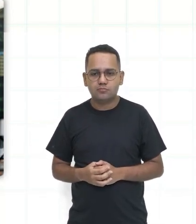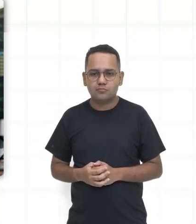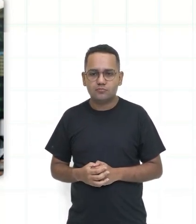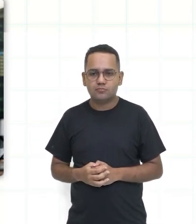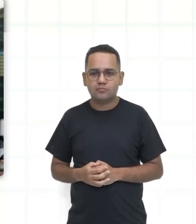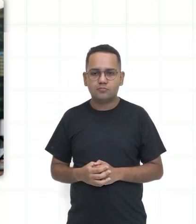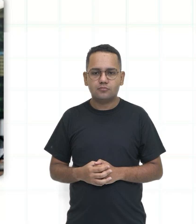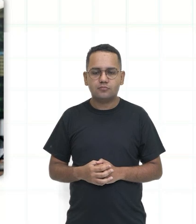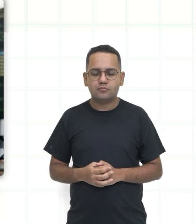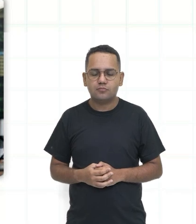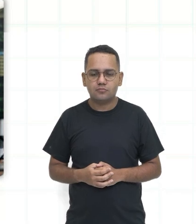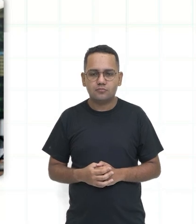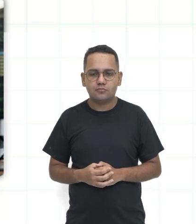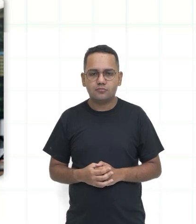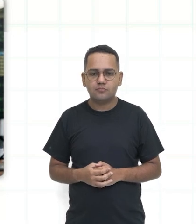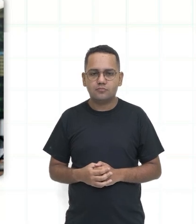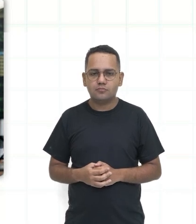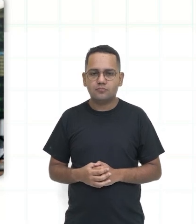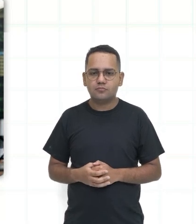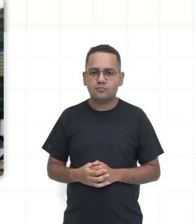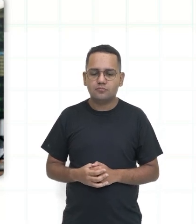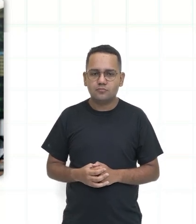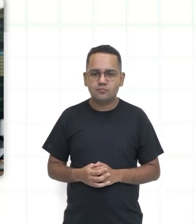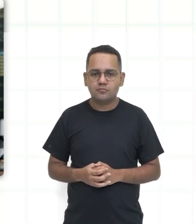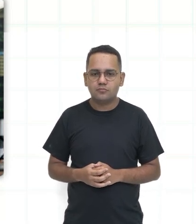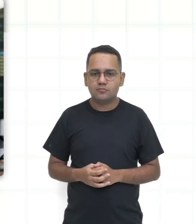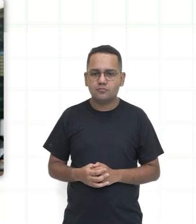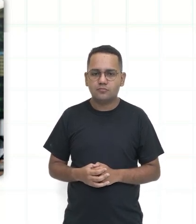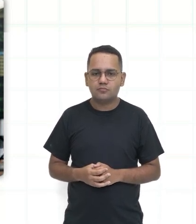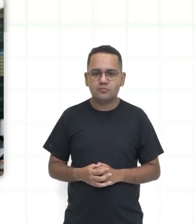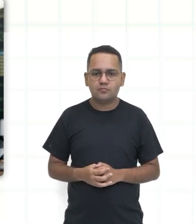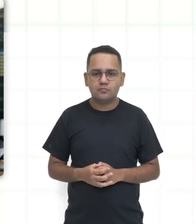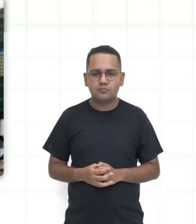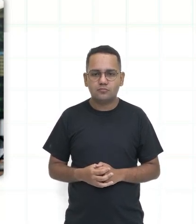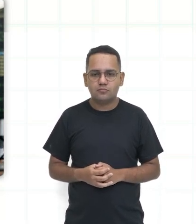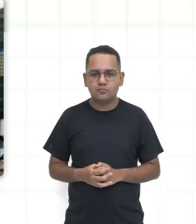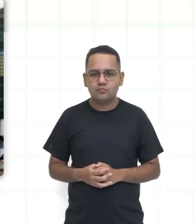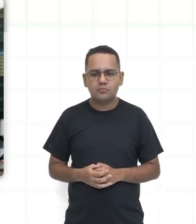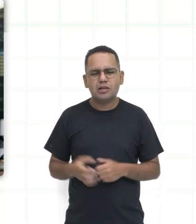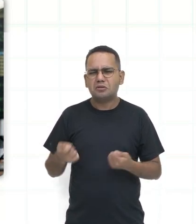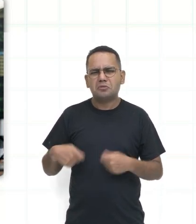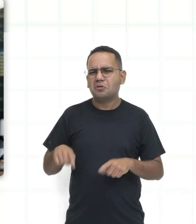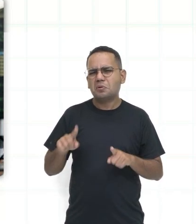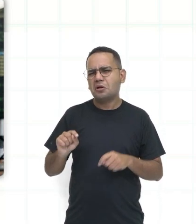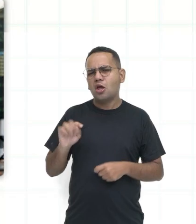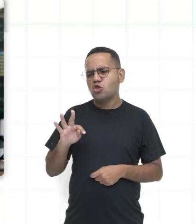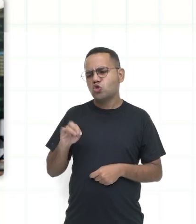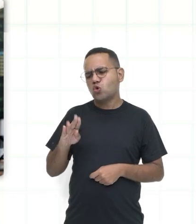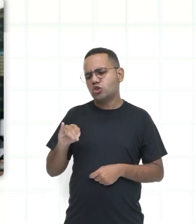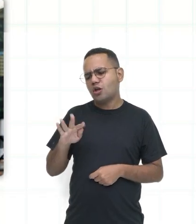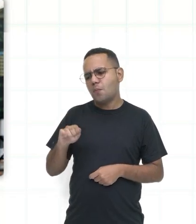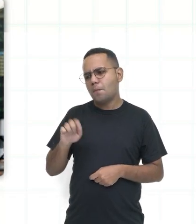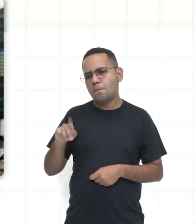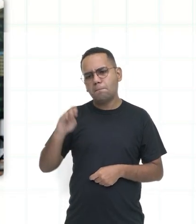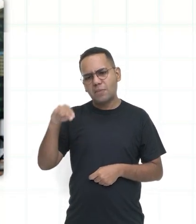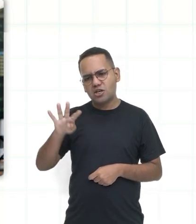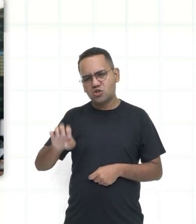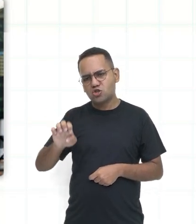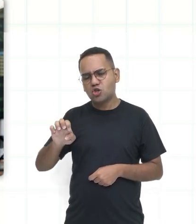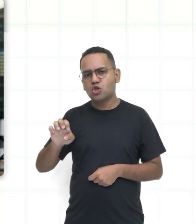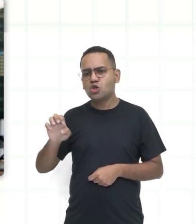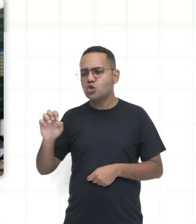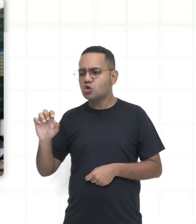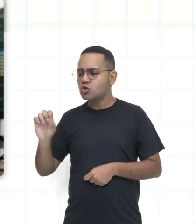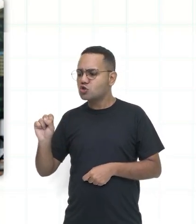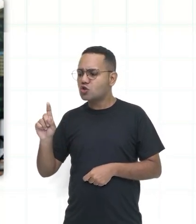sozinhos, e eu não preciso, né, colocar, então, a palavra totalmente sozinho, ao menos que eu queira fazer uma tradução mais ao